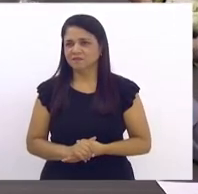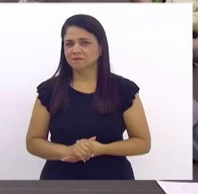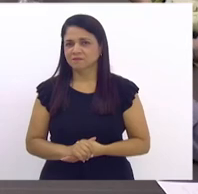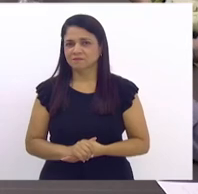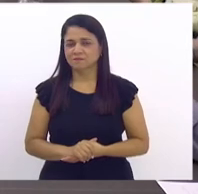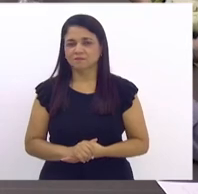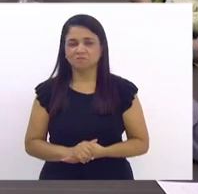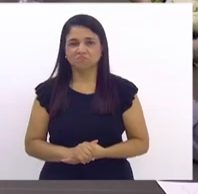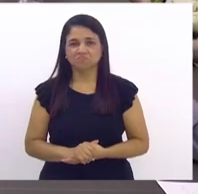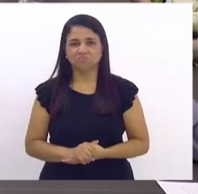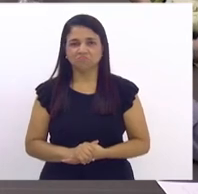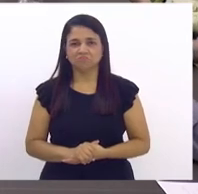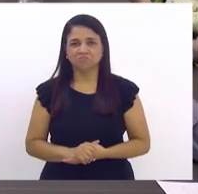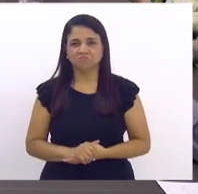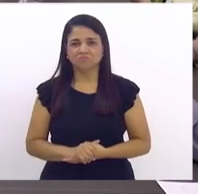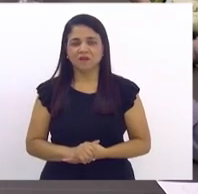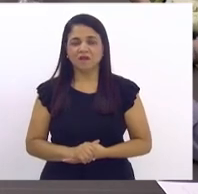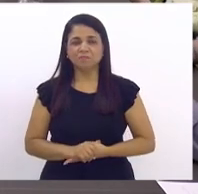4137-18, ver se tem